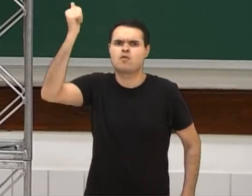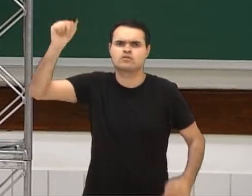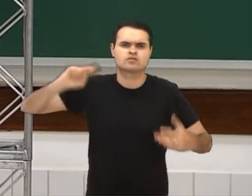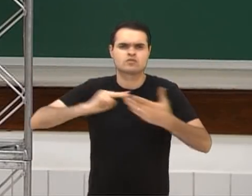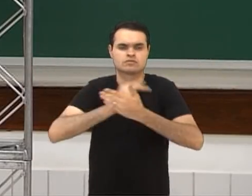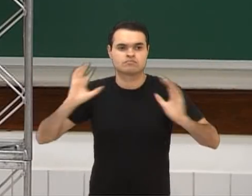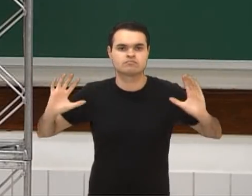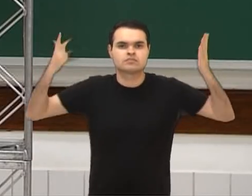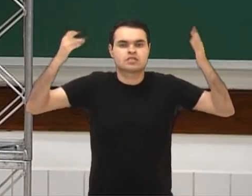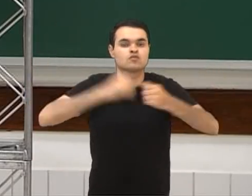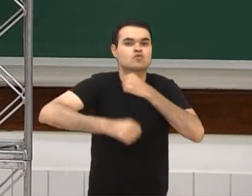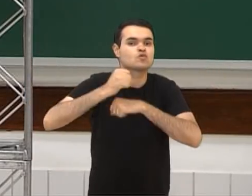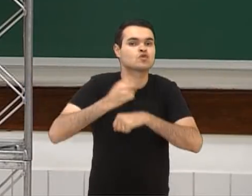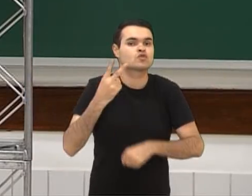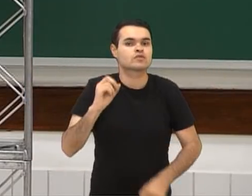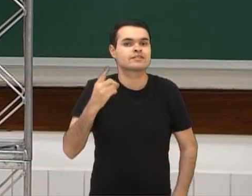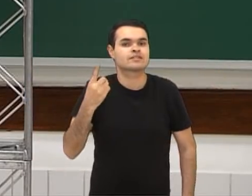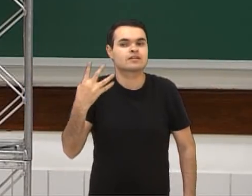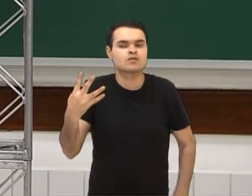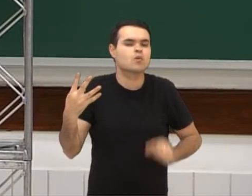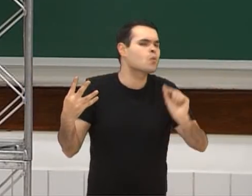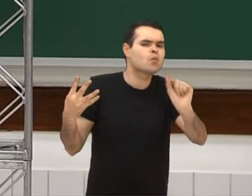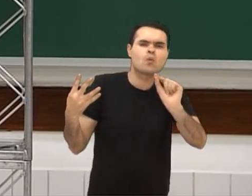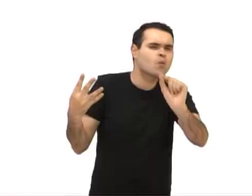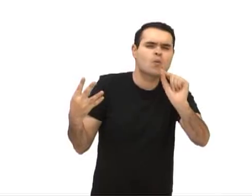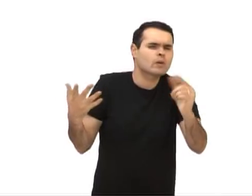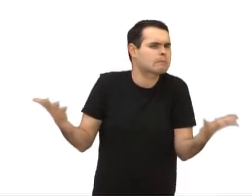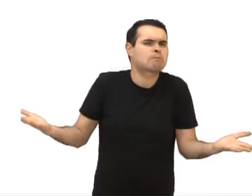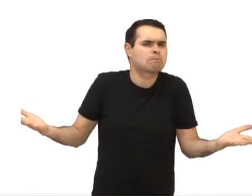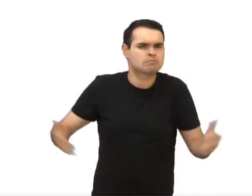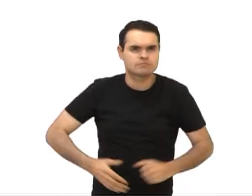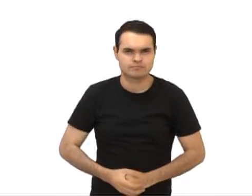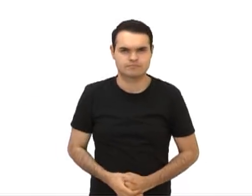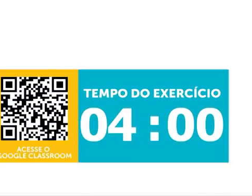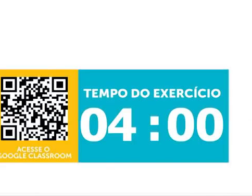em 2014. Que evento foi esse?